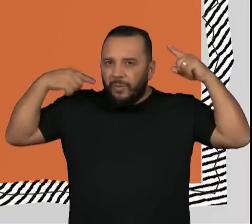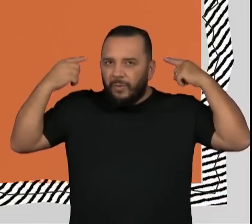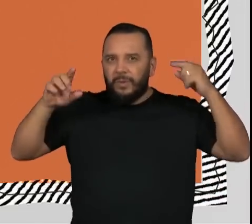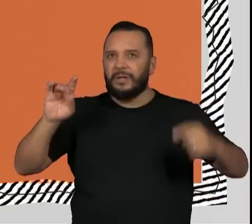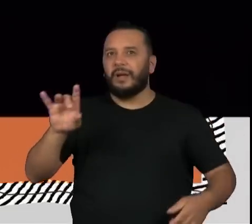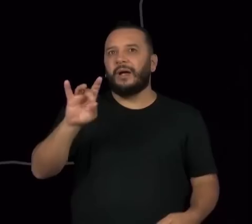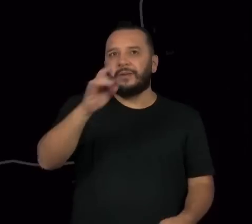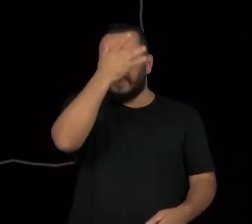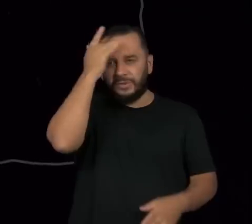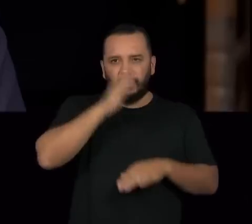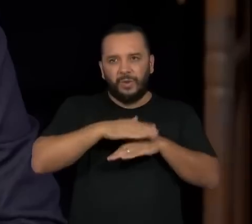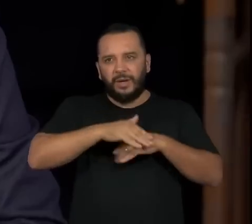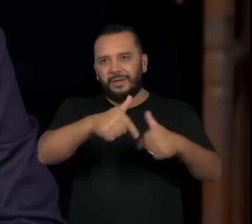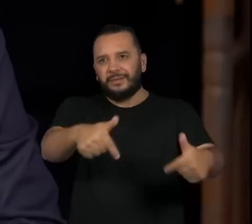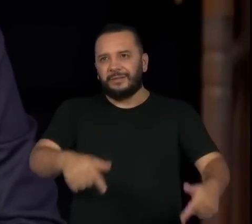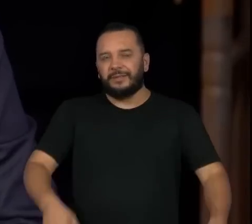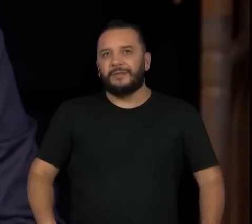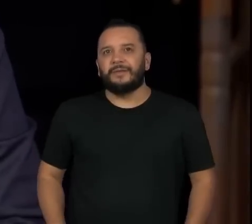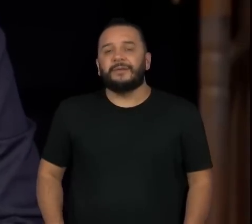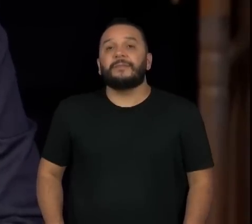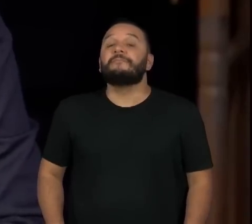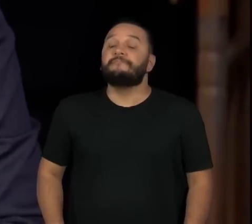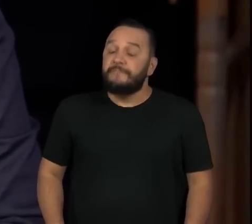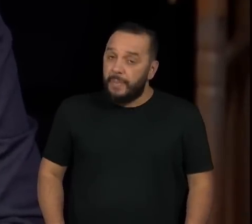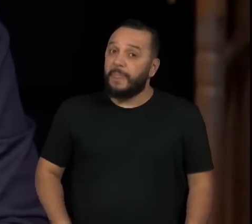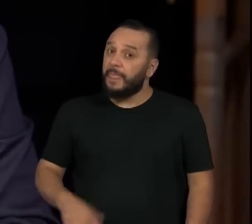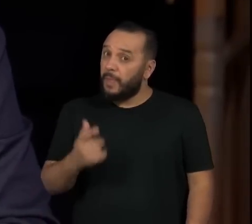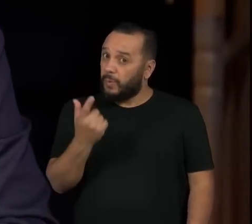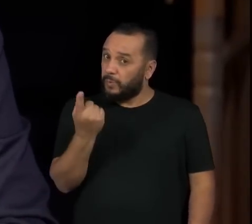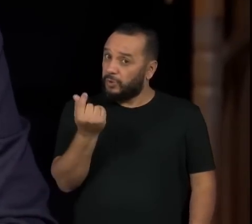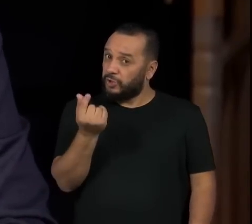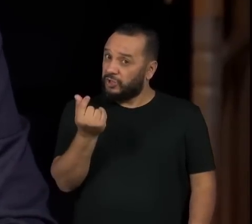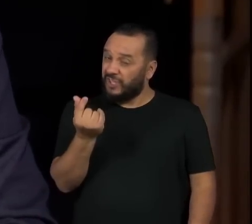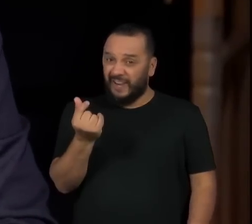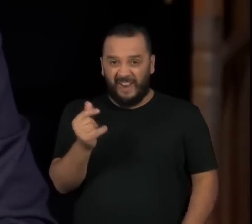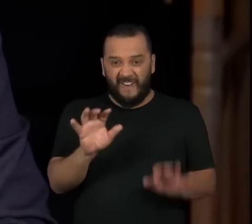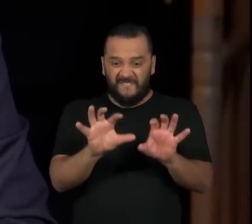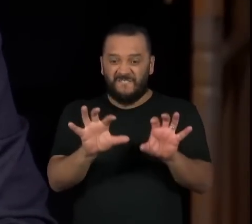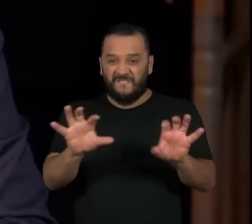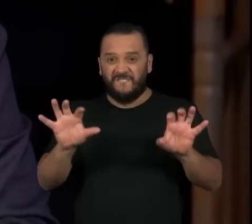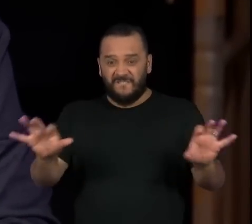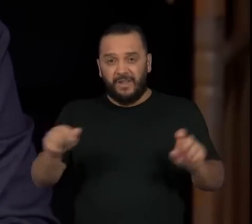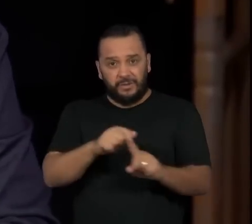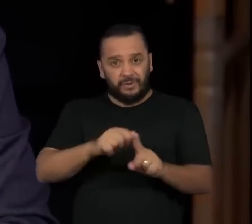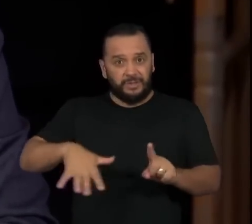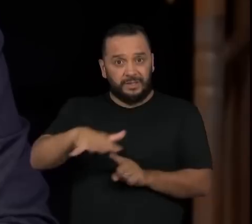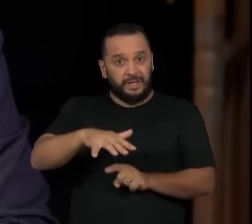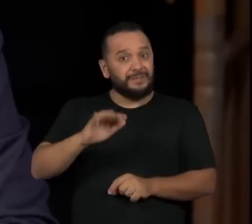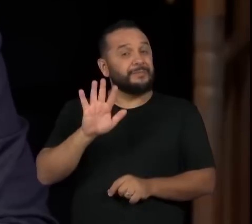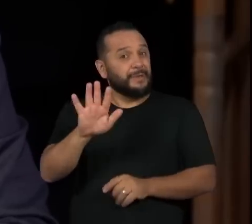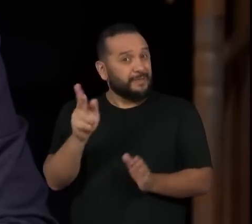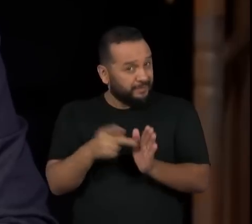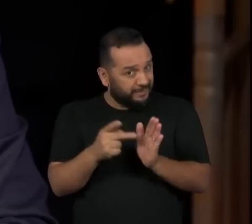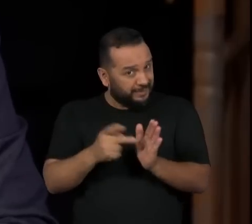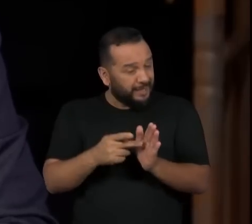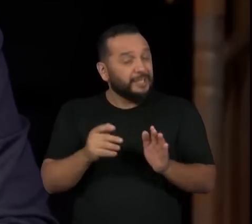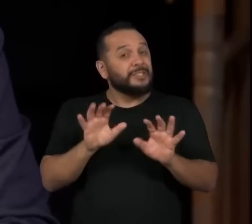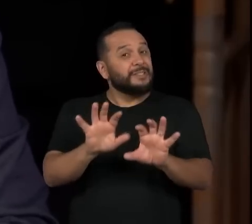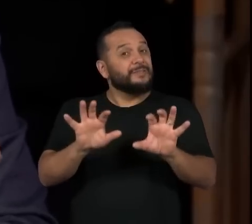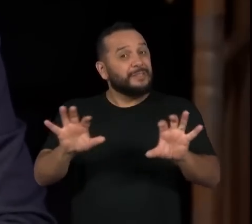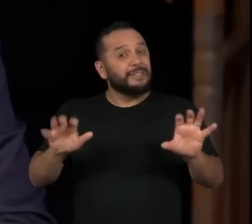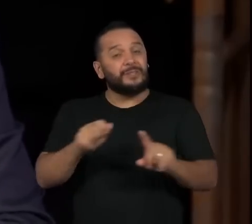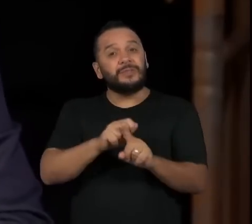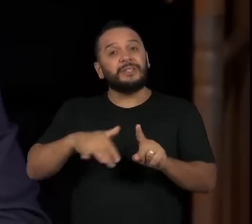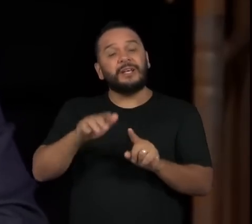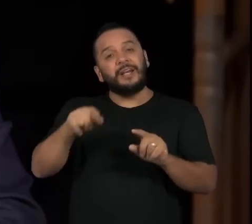uno. Dizem que o dinheiro move o mundo, mas o que move o mundo mesmo é